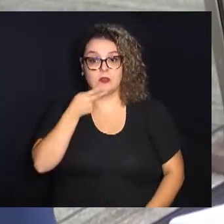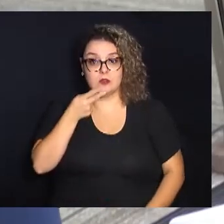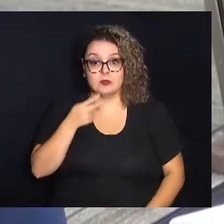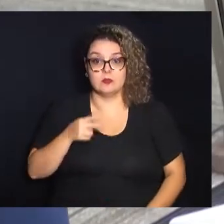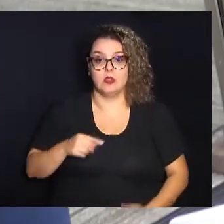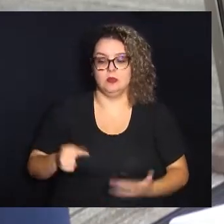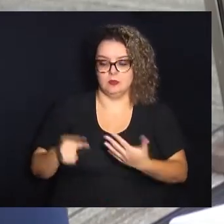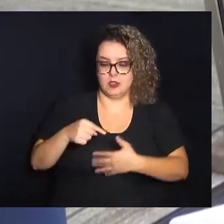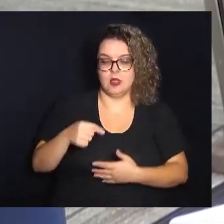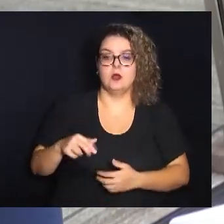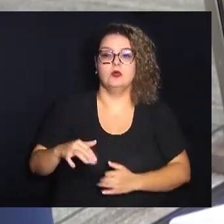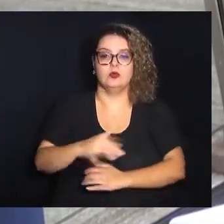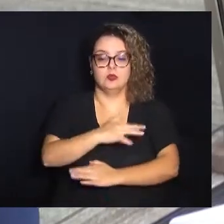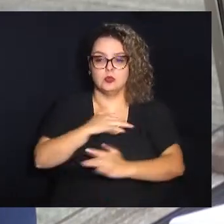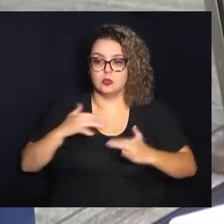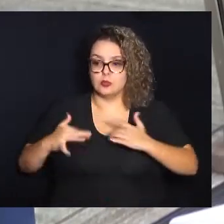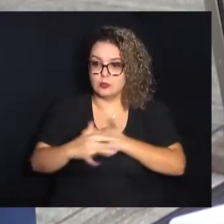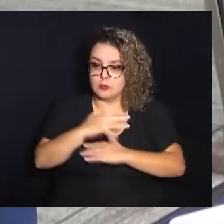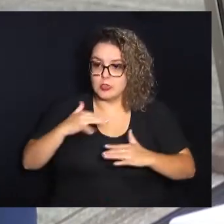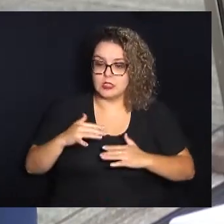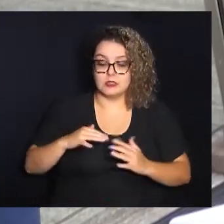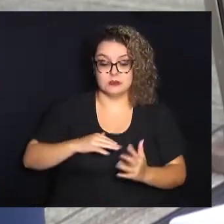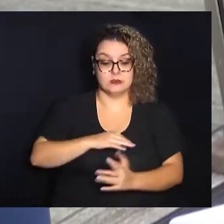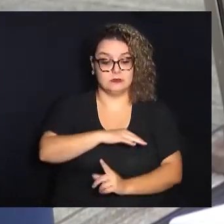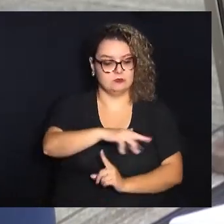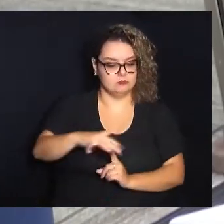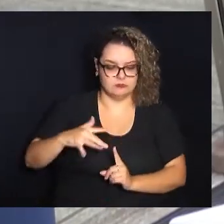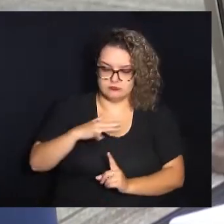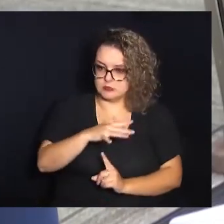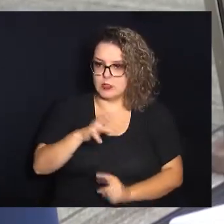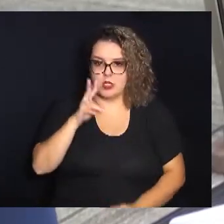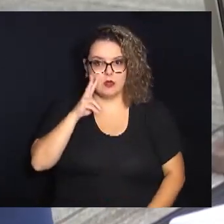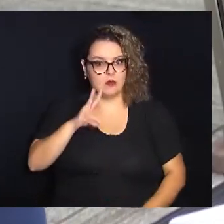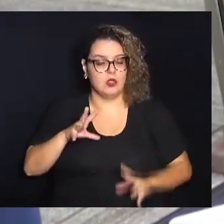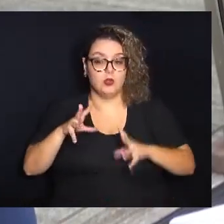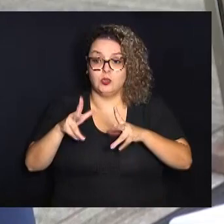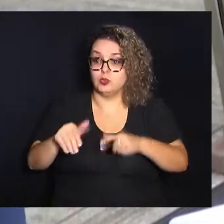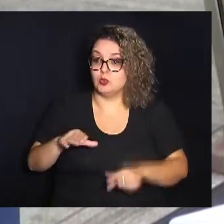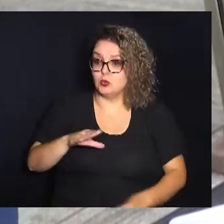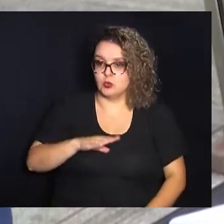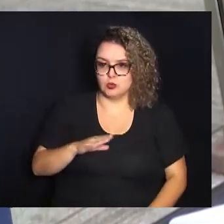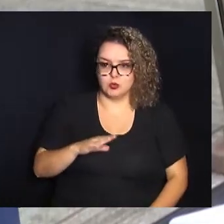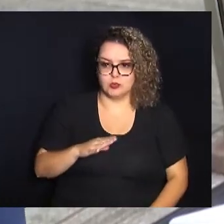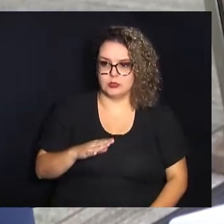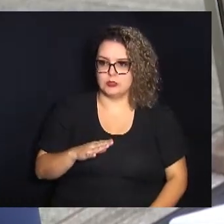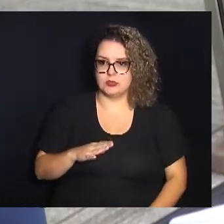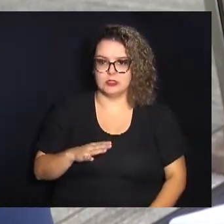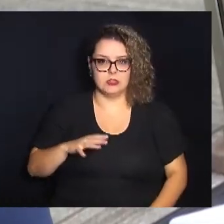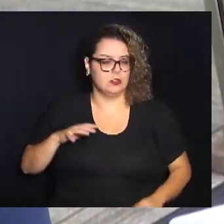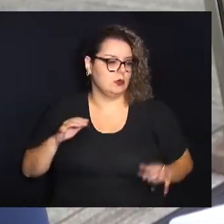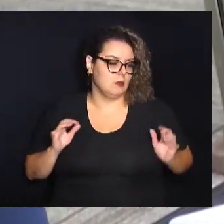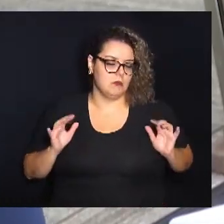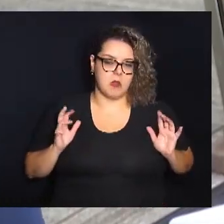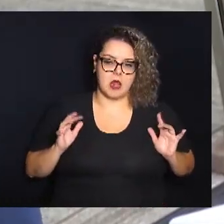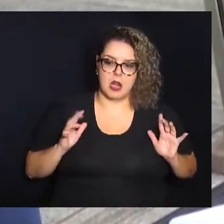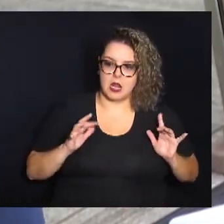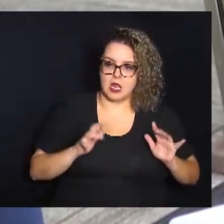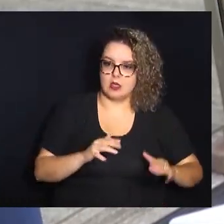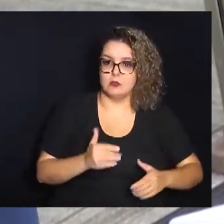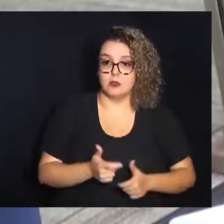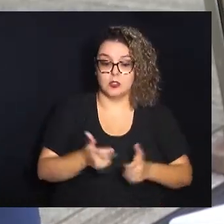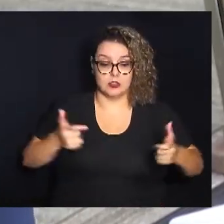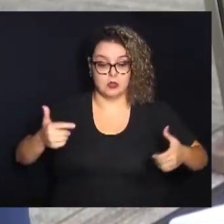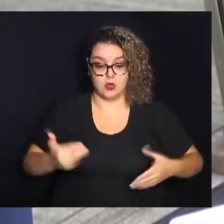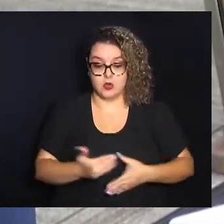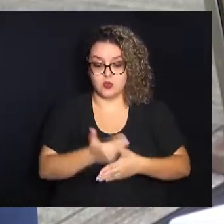está falando de questões urbanas e questões ambientais. A gente está vendo a cidade inteira sendo aí, invadida